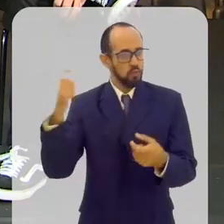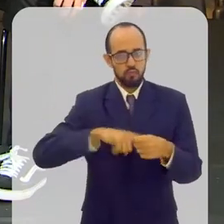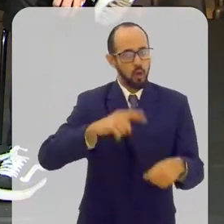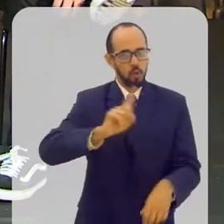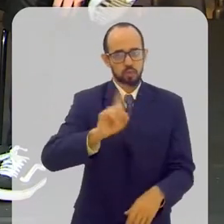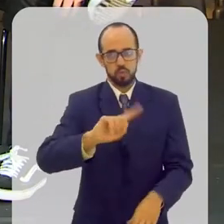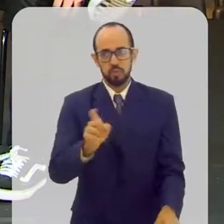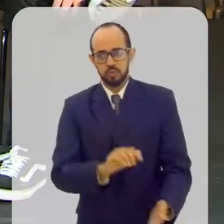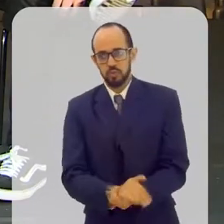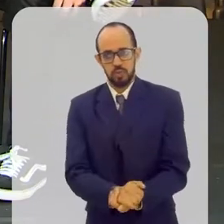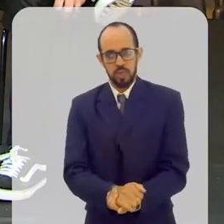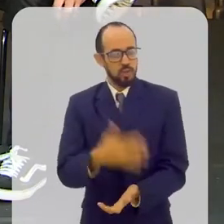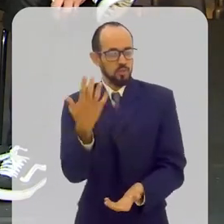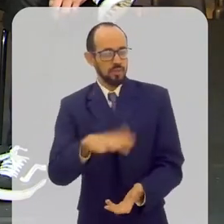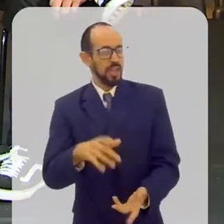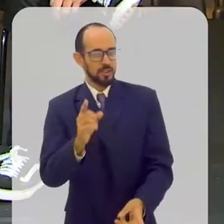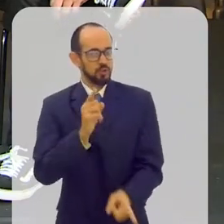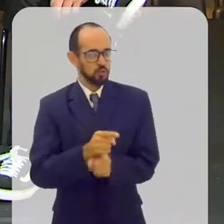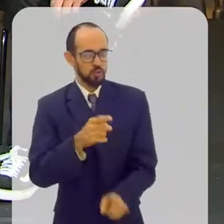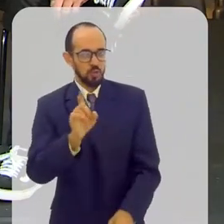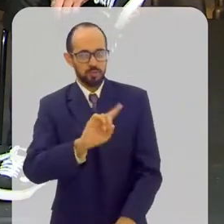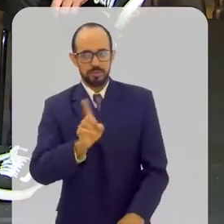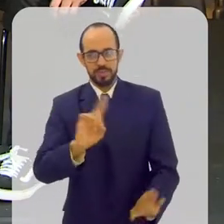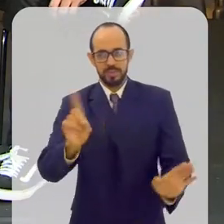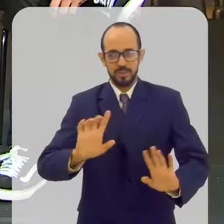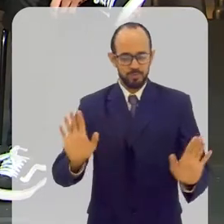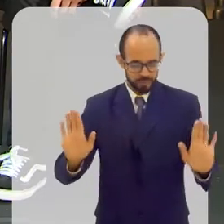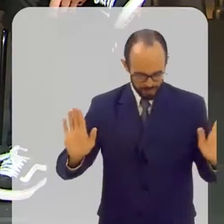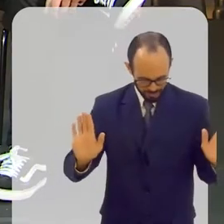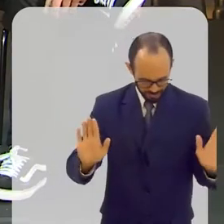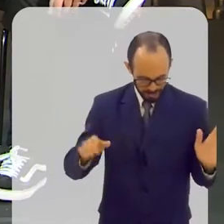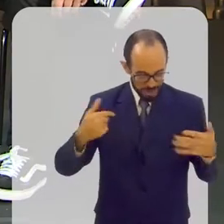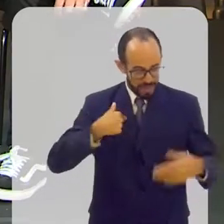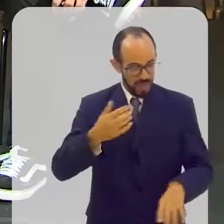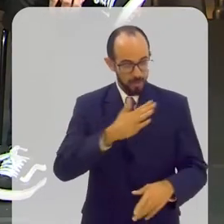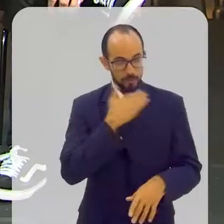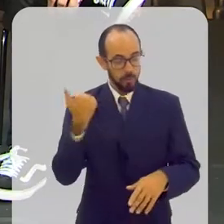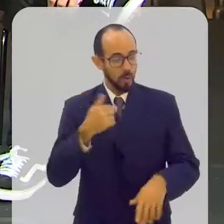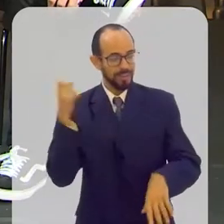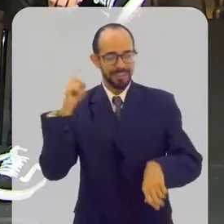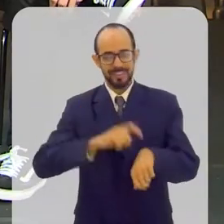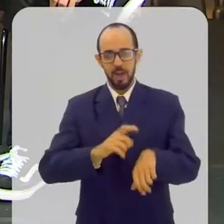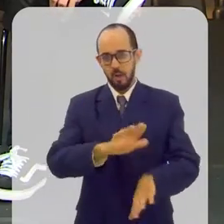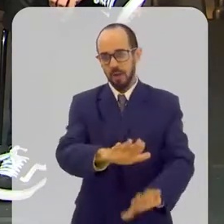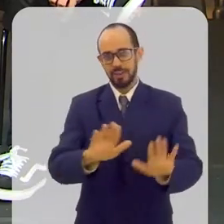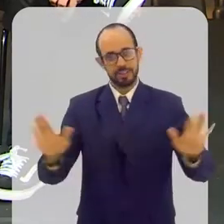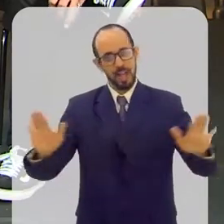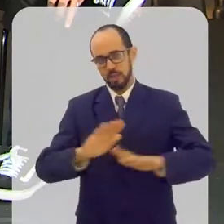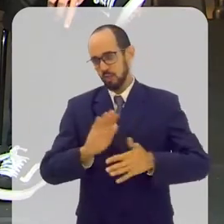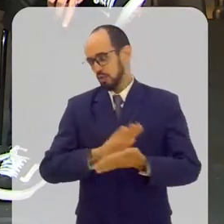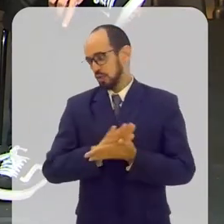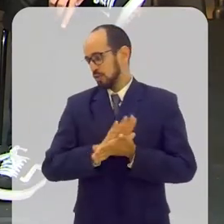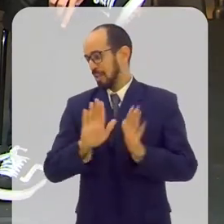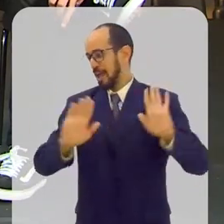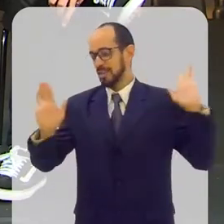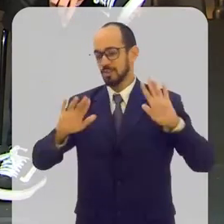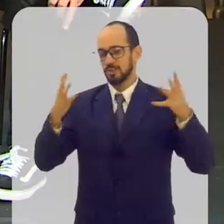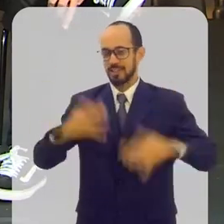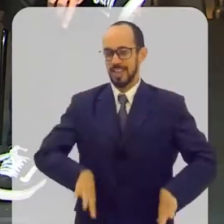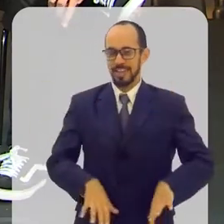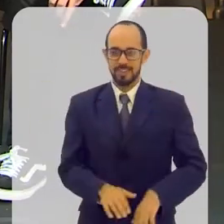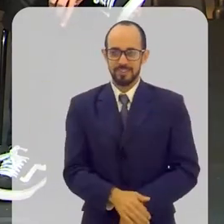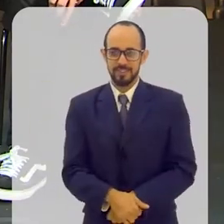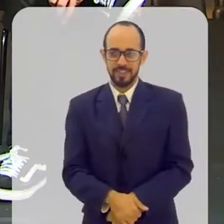querer descobrir. Vai que depois eu passo na sepultura, tá a foto da senhora. Ah, eu morri ali, né? Na hora que eu tiver